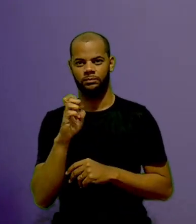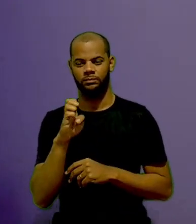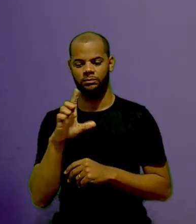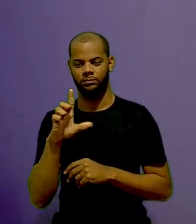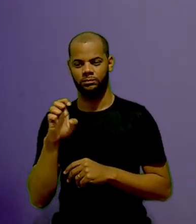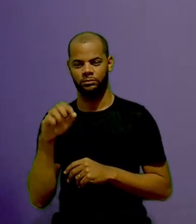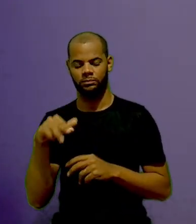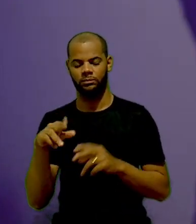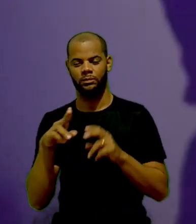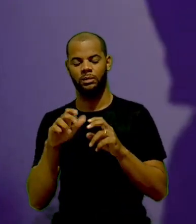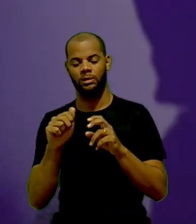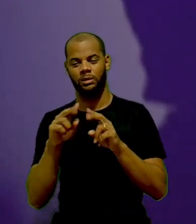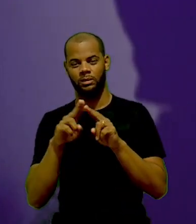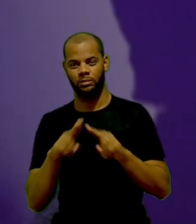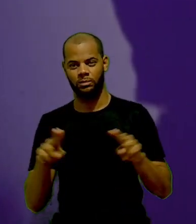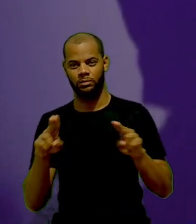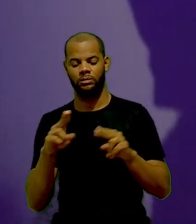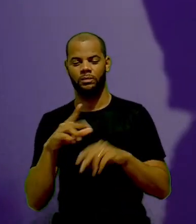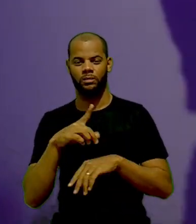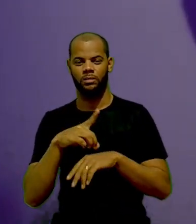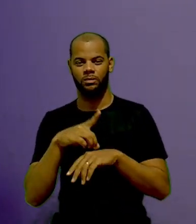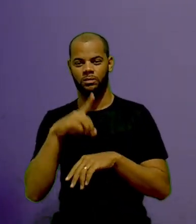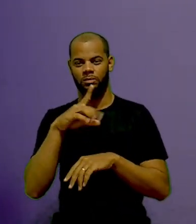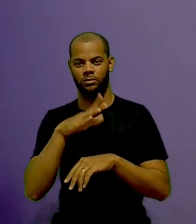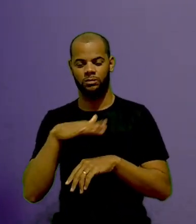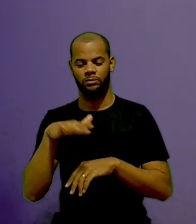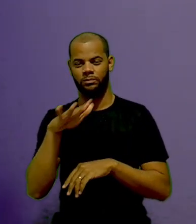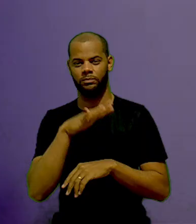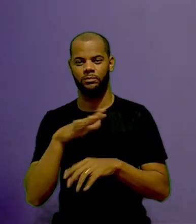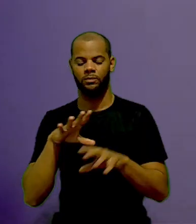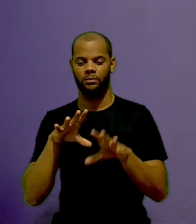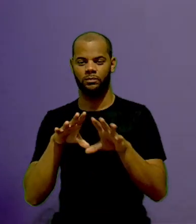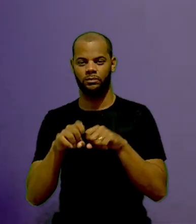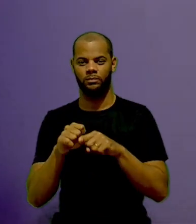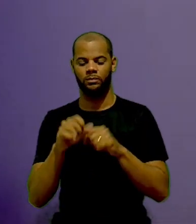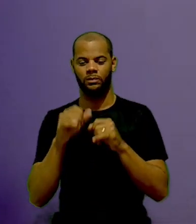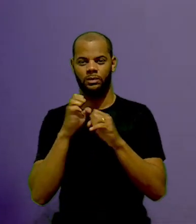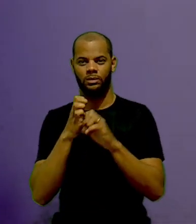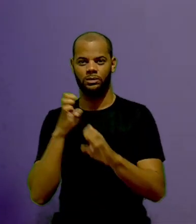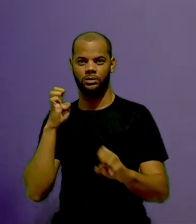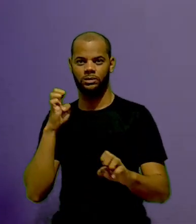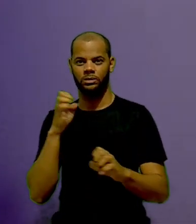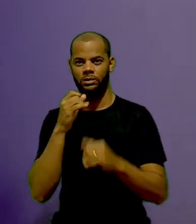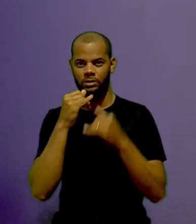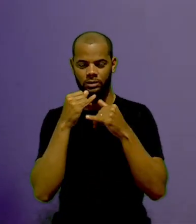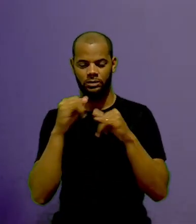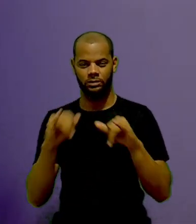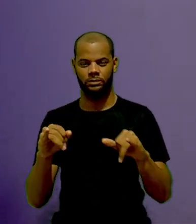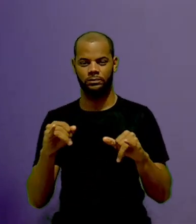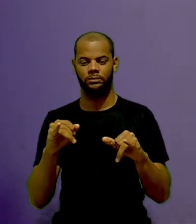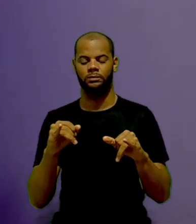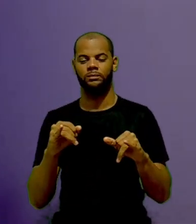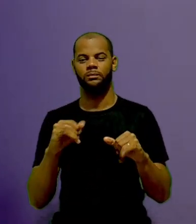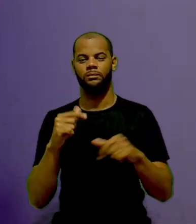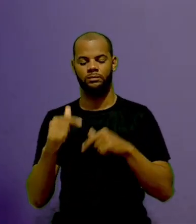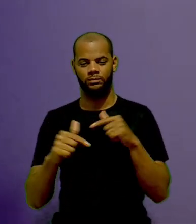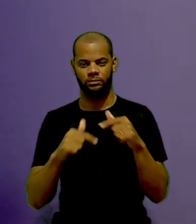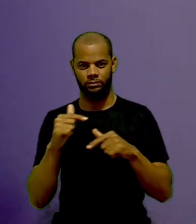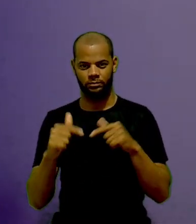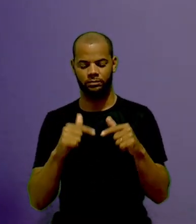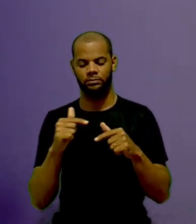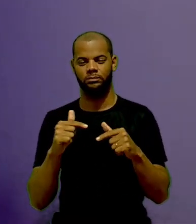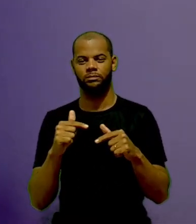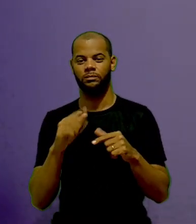da UFSC, com doutorado em Engenharia Civil e formação em Engenharia Elétrica. Atua nas áreas de energias renováveis, com foco